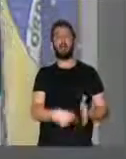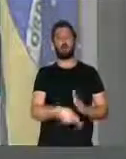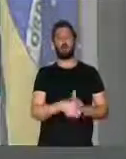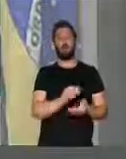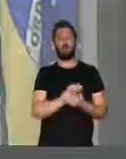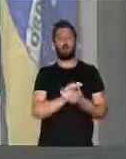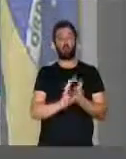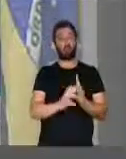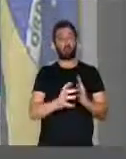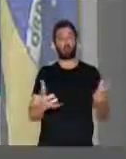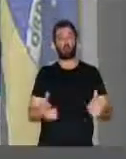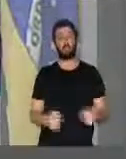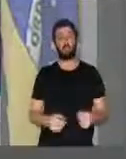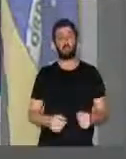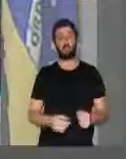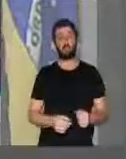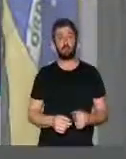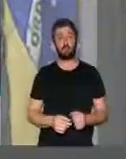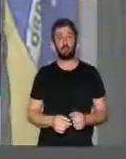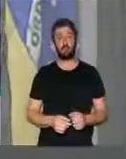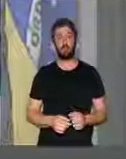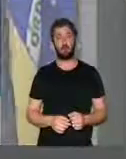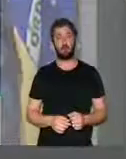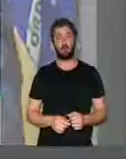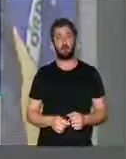teta do fundo partidário.